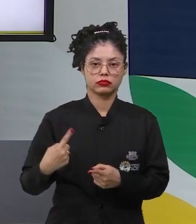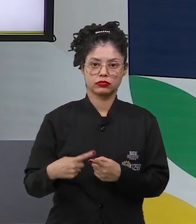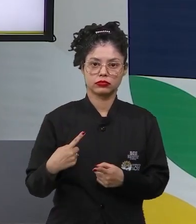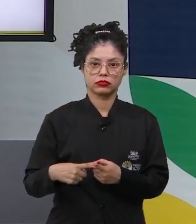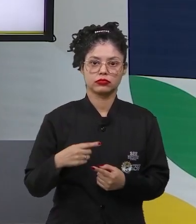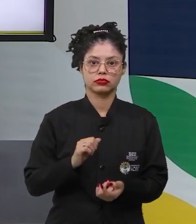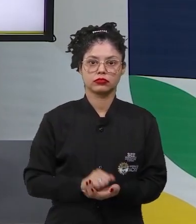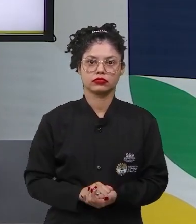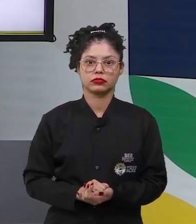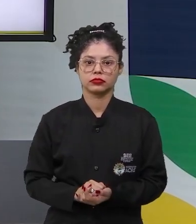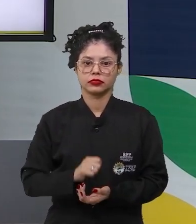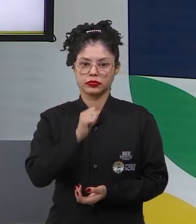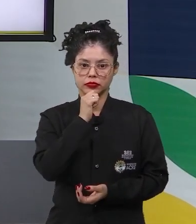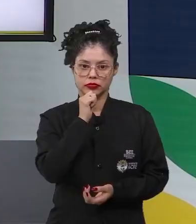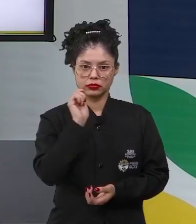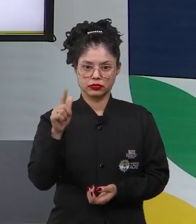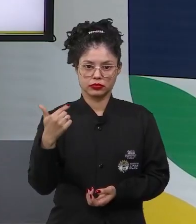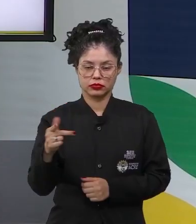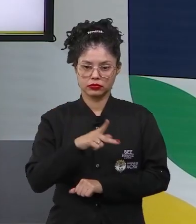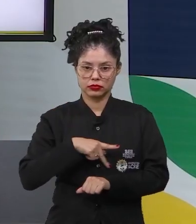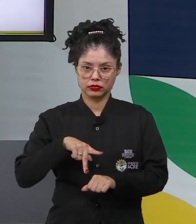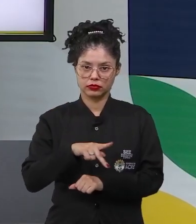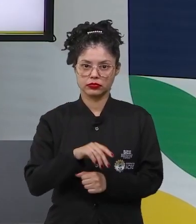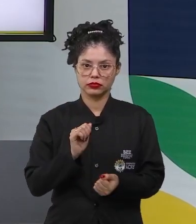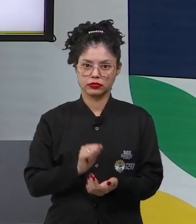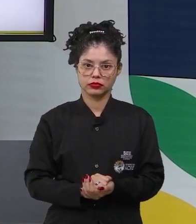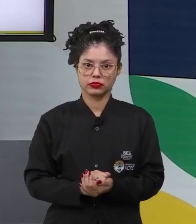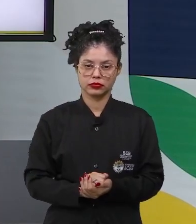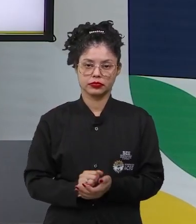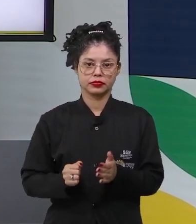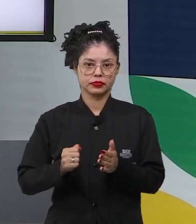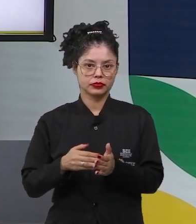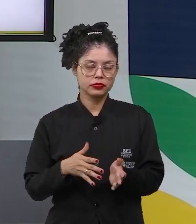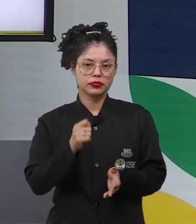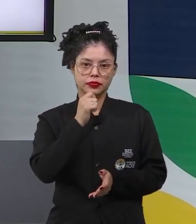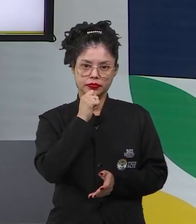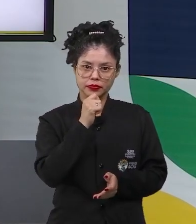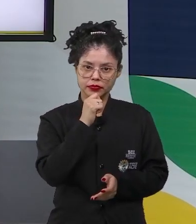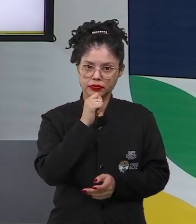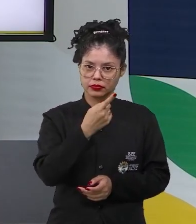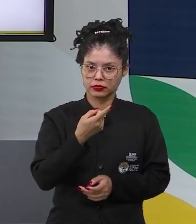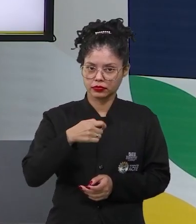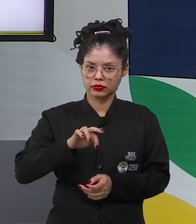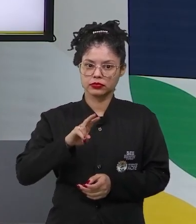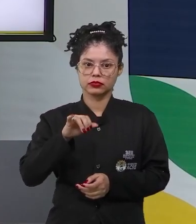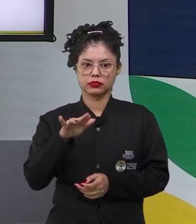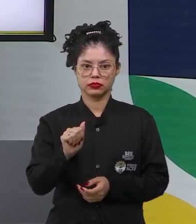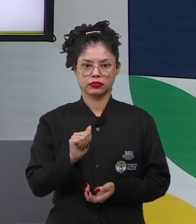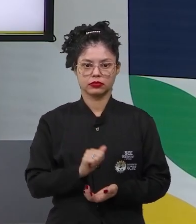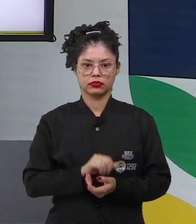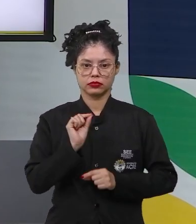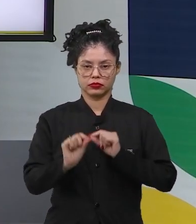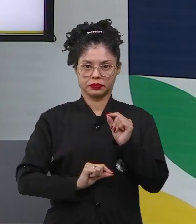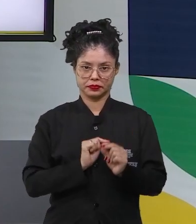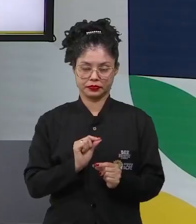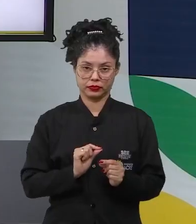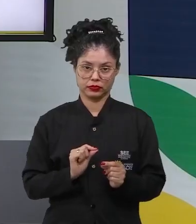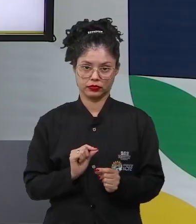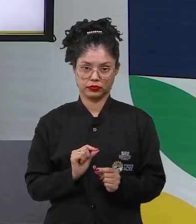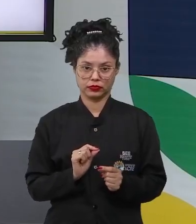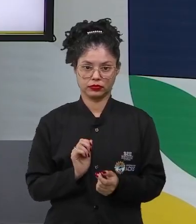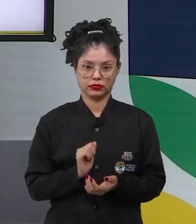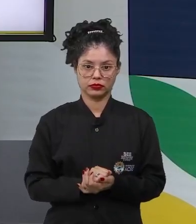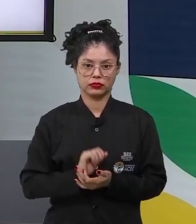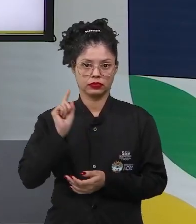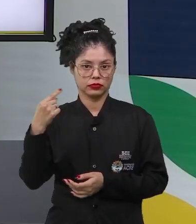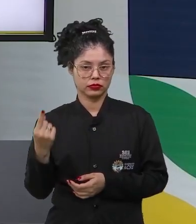quê? Porque ela é de um outro país e muitos alegam a xenofobia justamente como o quê? Como uma forma de